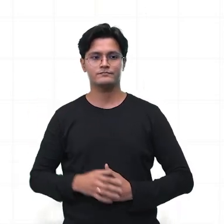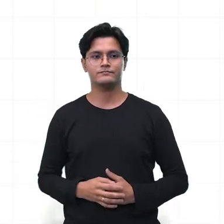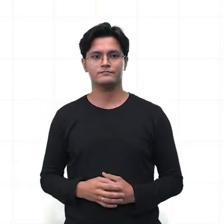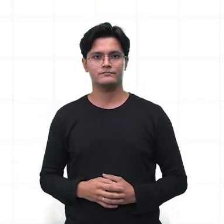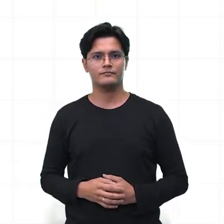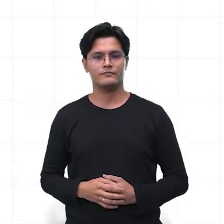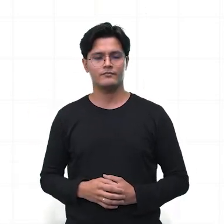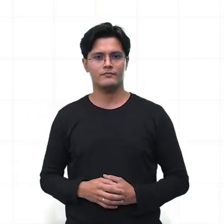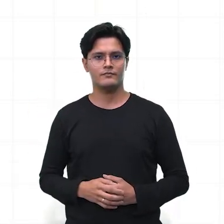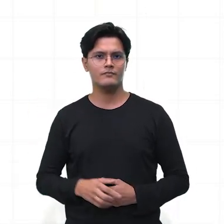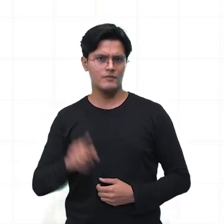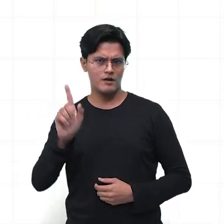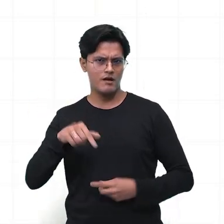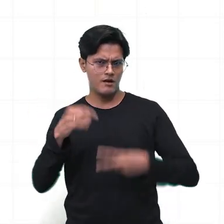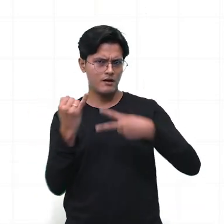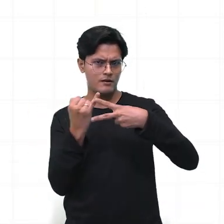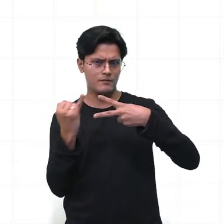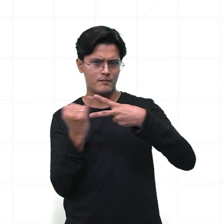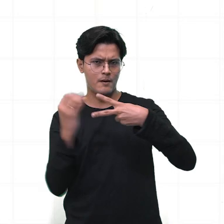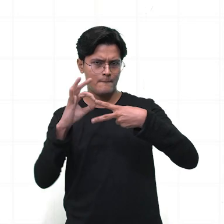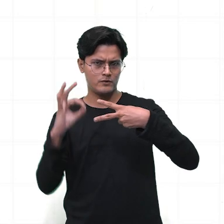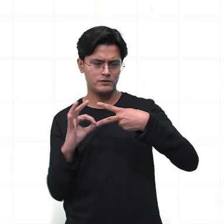será que ela é um polígono? O que você acha?